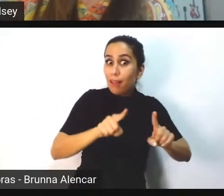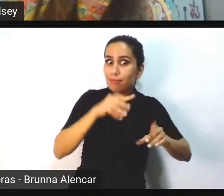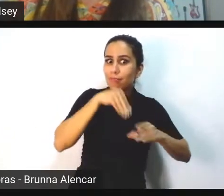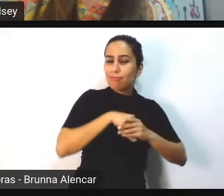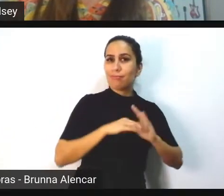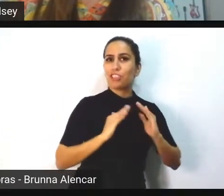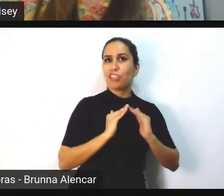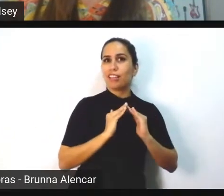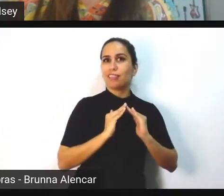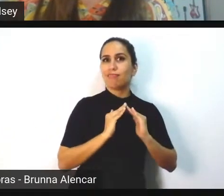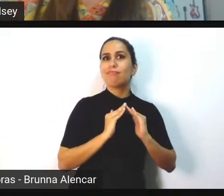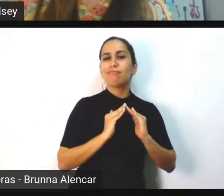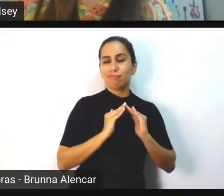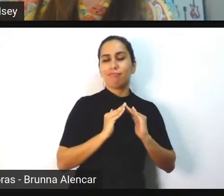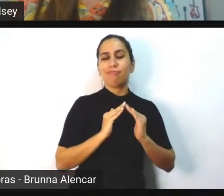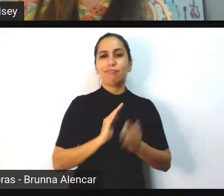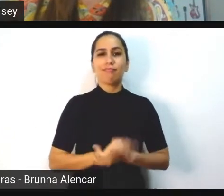que